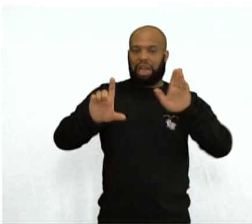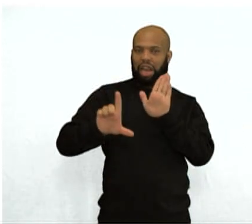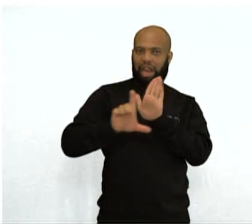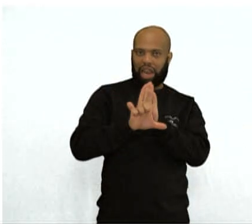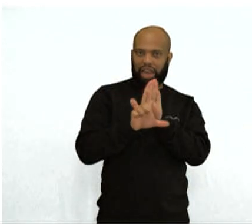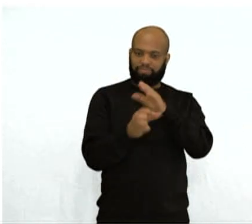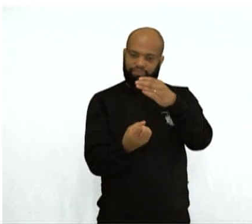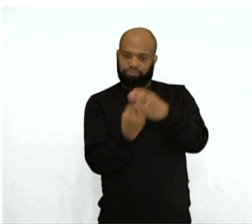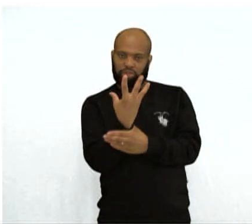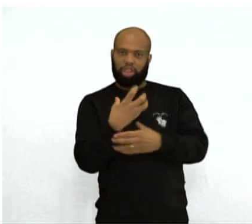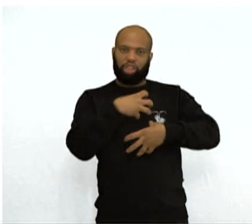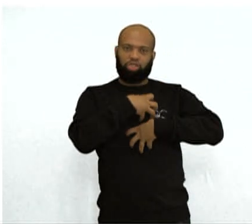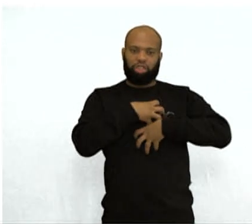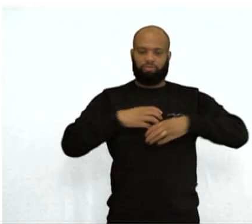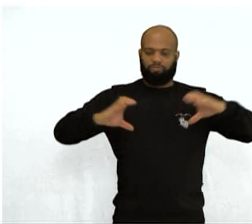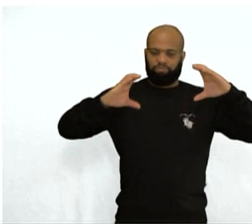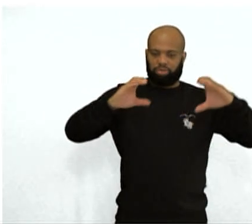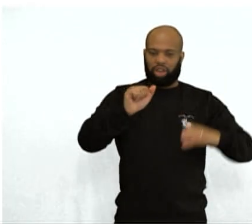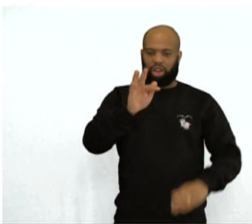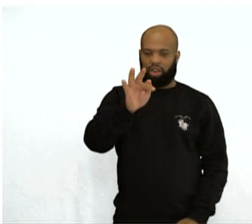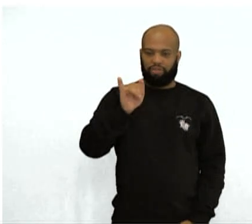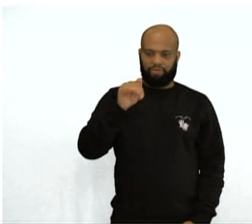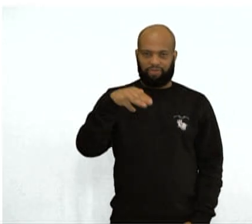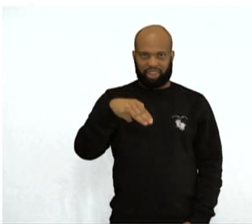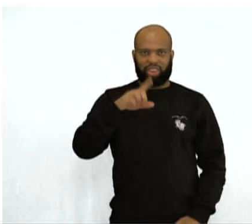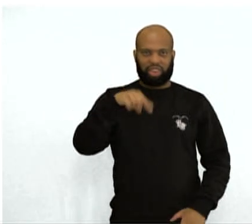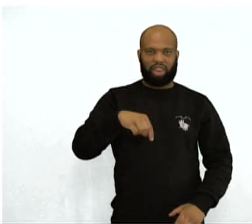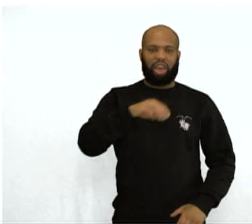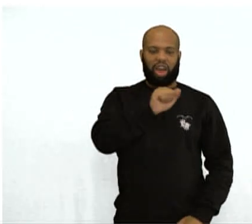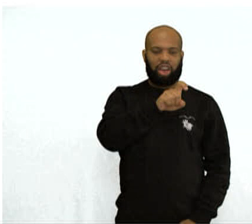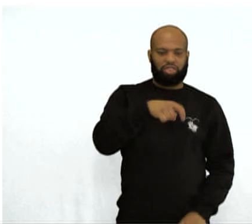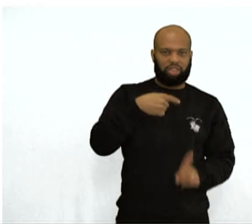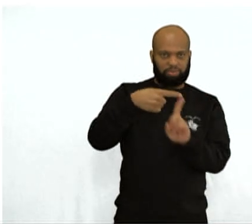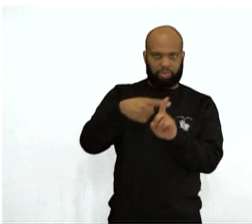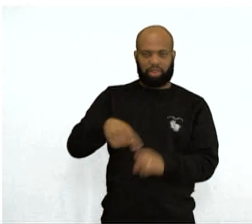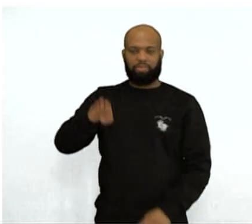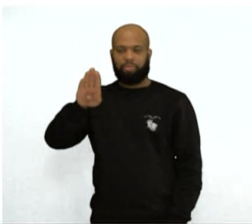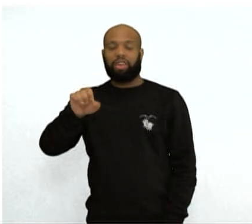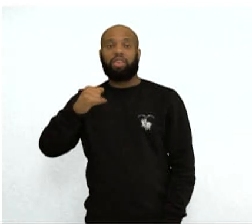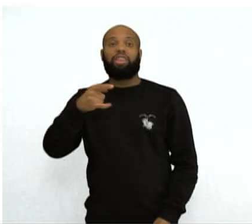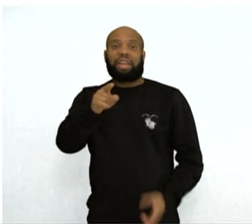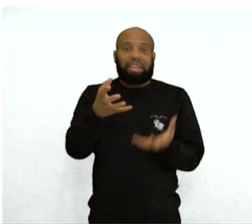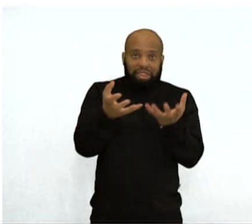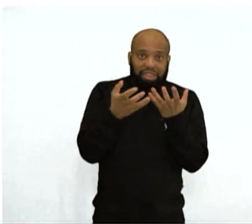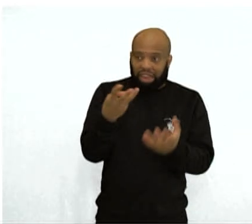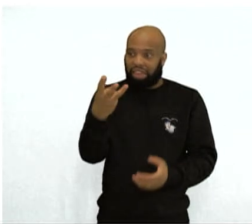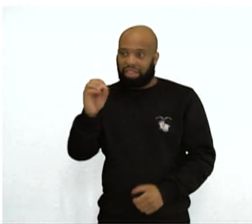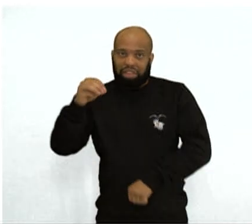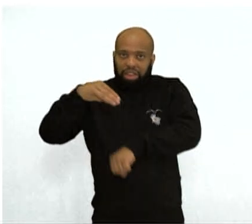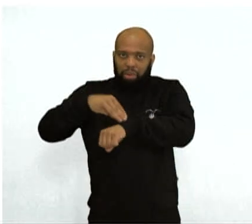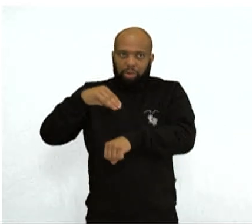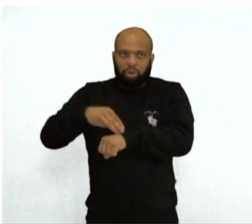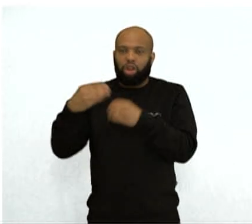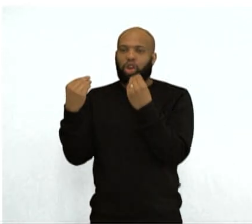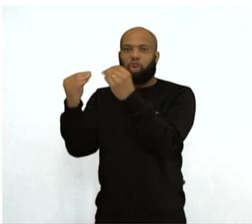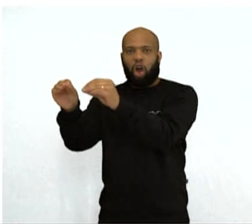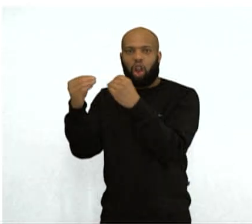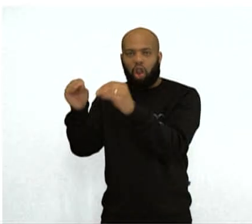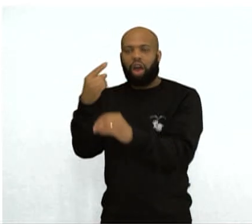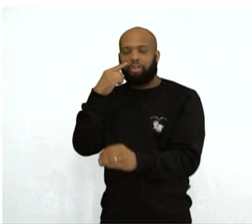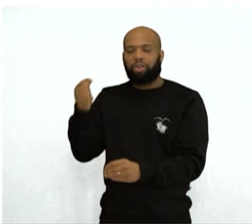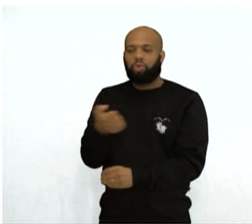0,50, né, que é 50 centavos por minuto. Então, aí, se a gente pegar lá, ficar 1 minuto, que é pouco tempo, né, vai ficar 13